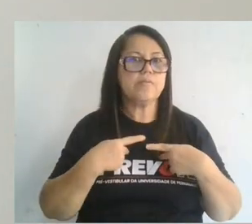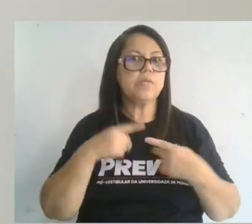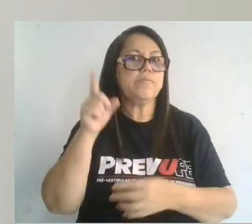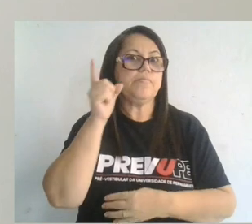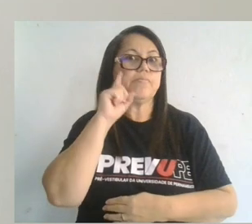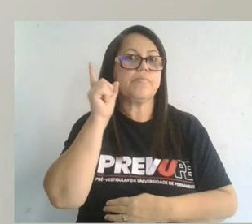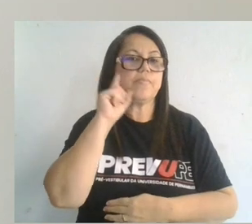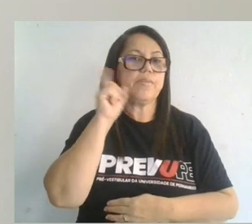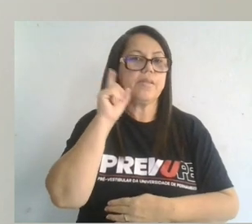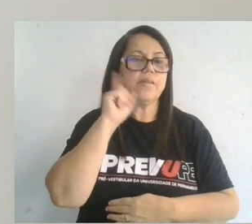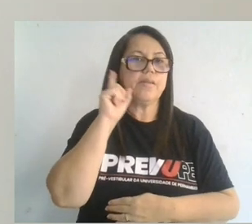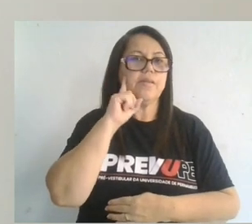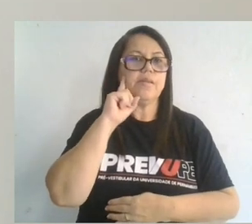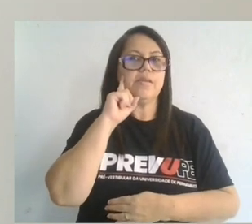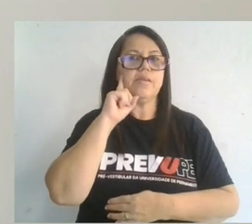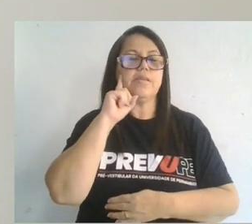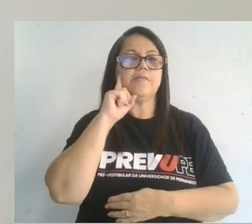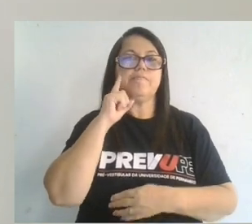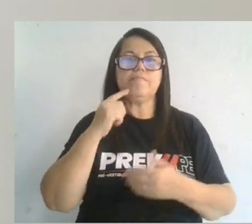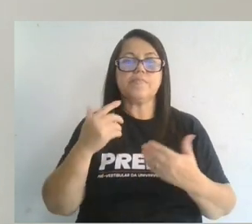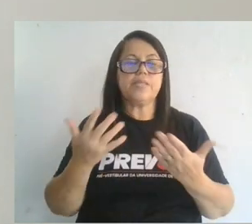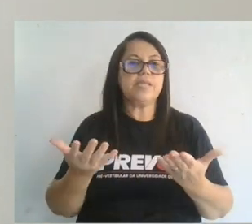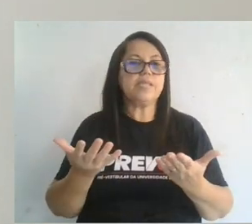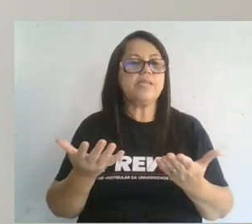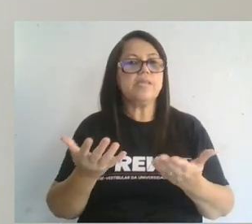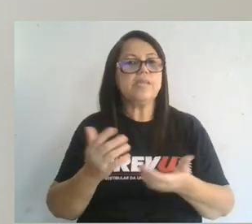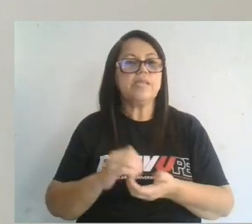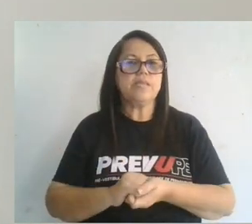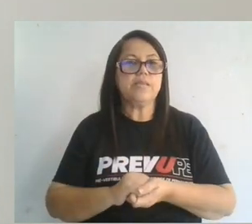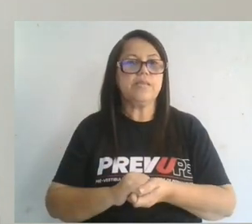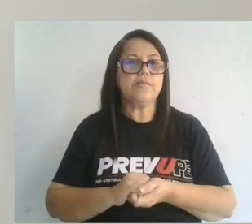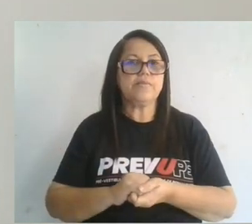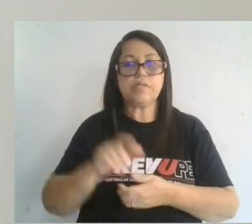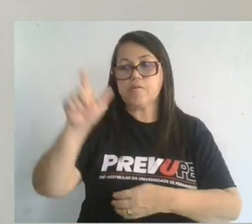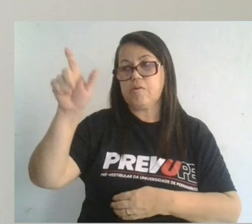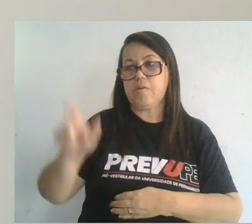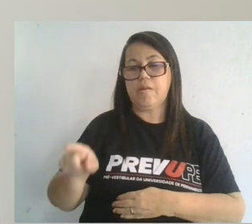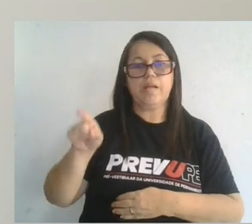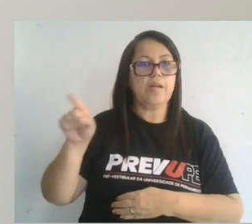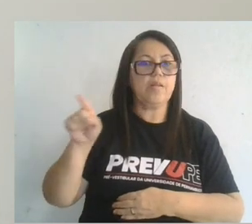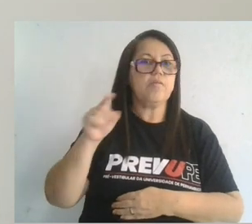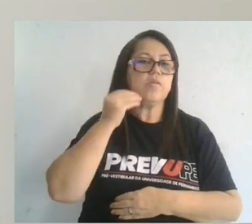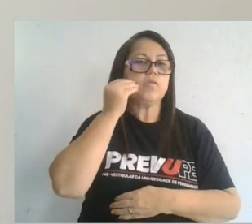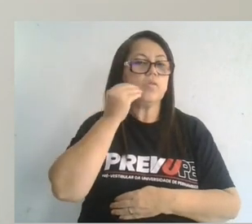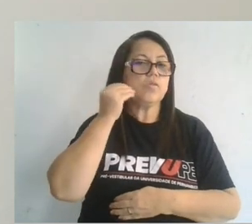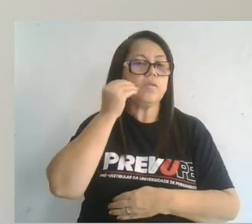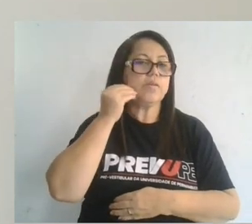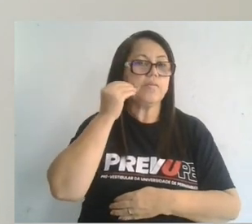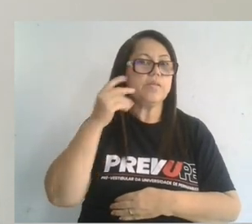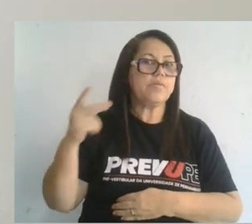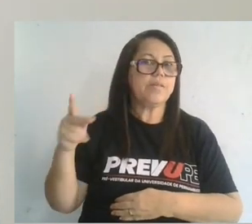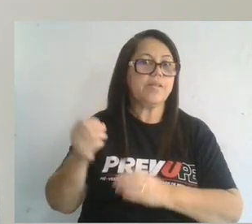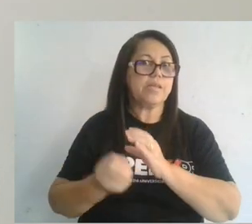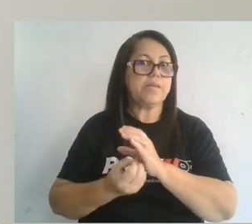No nosso dia a dia, largamente, e ali estava como precursor, foi um dos